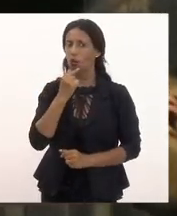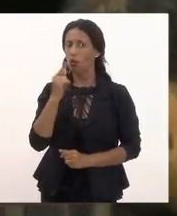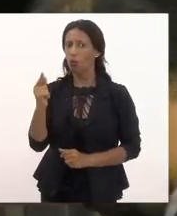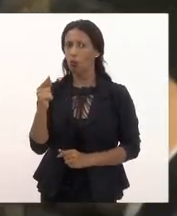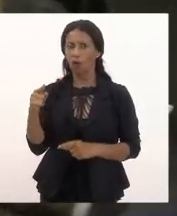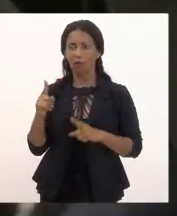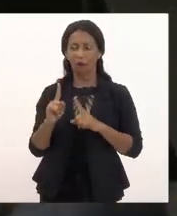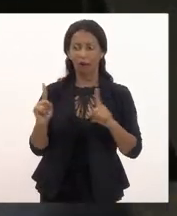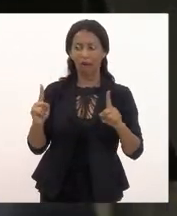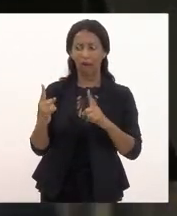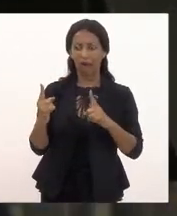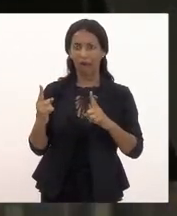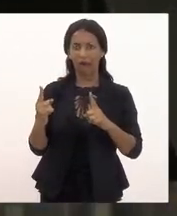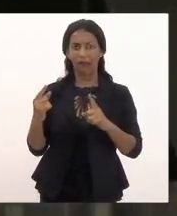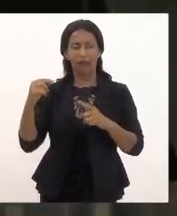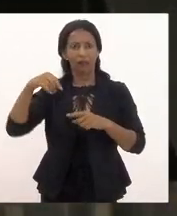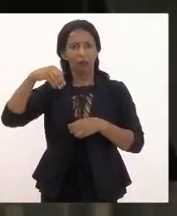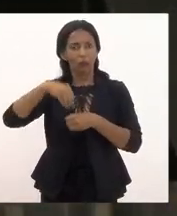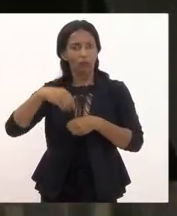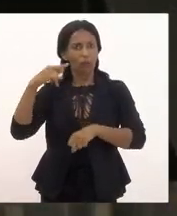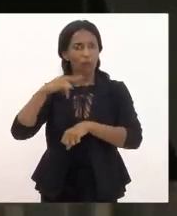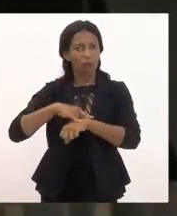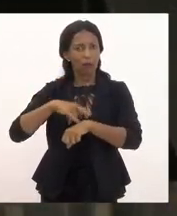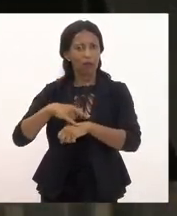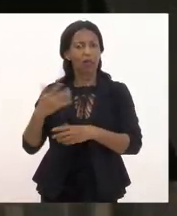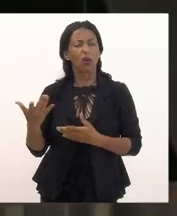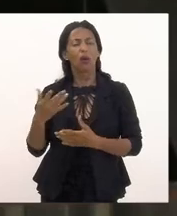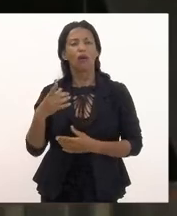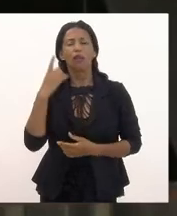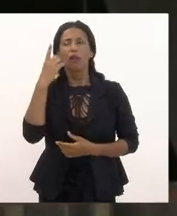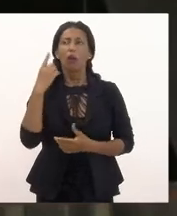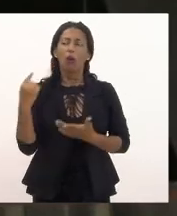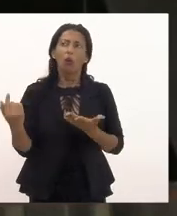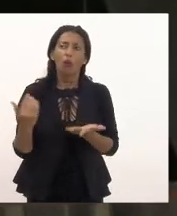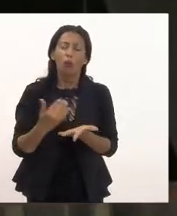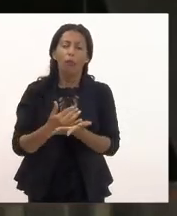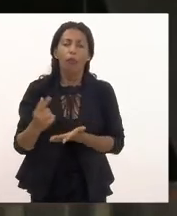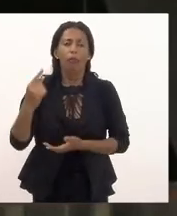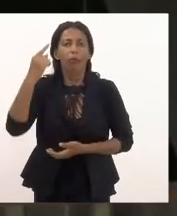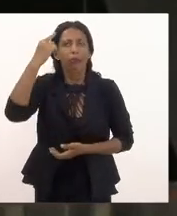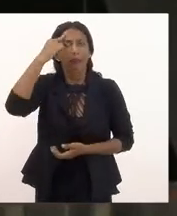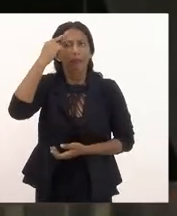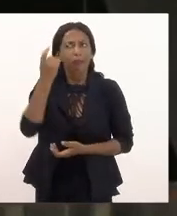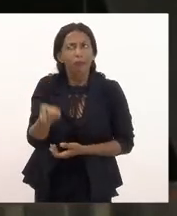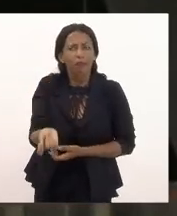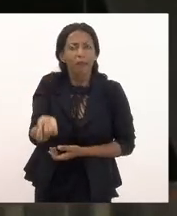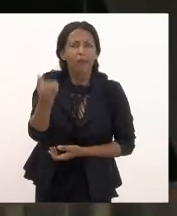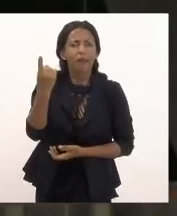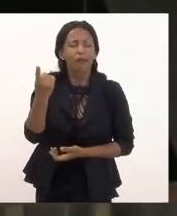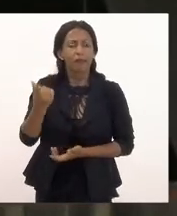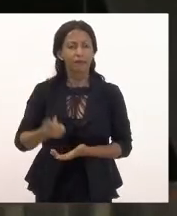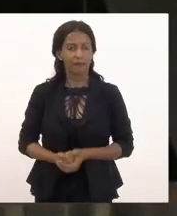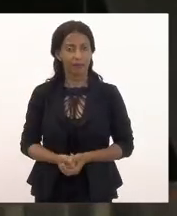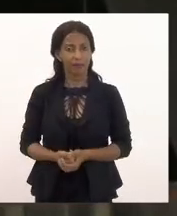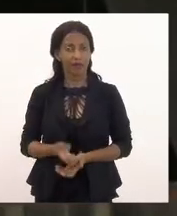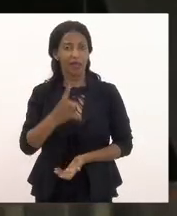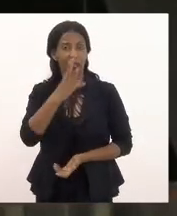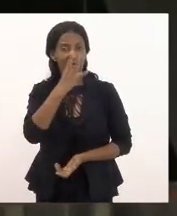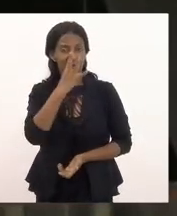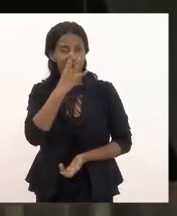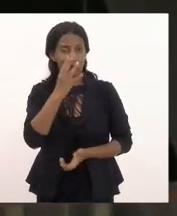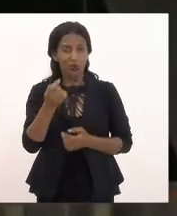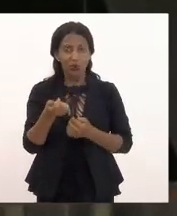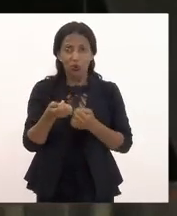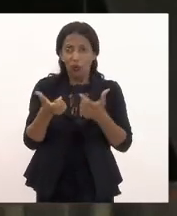o mesmo banheiro. Mas, deputado, qual é a minha principal estranheza? Para surpresa de